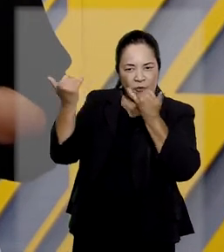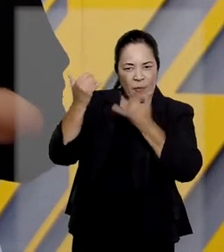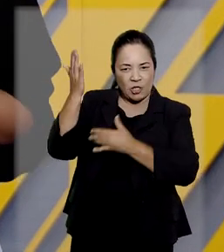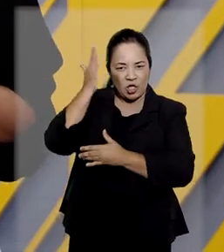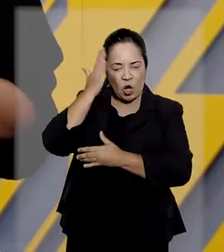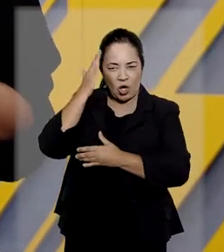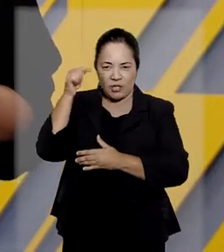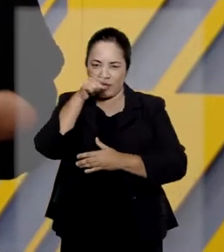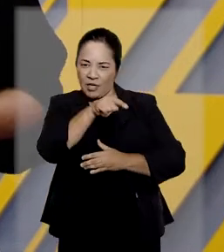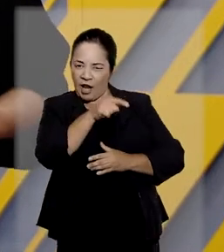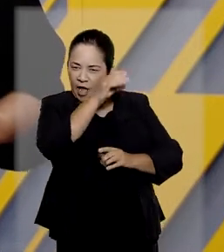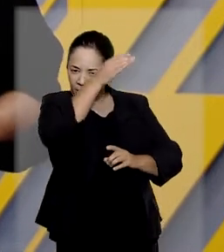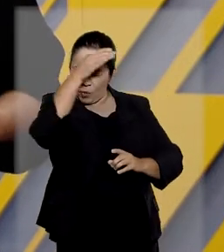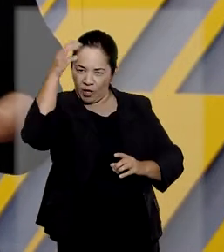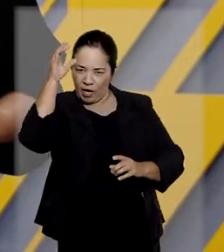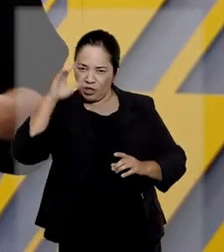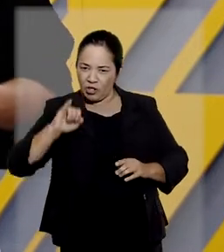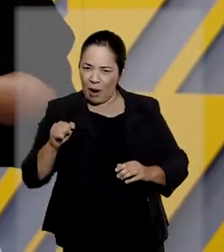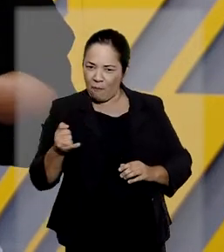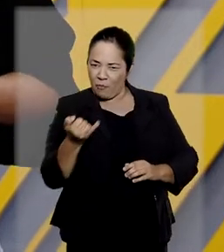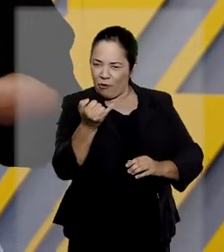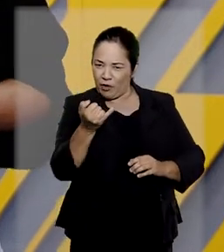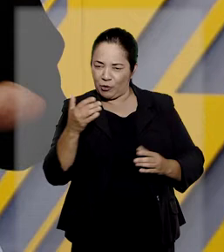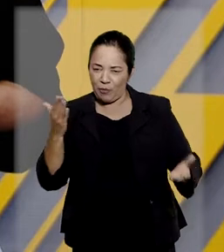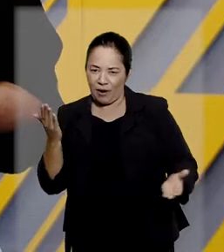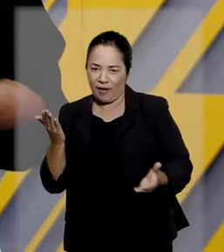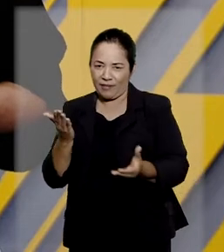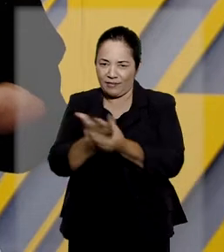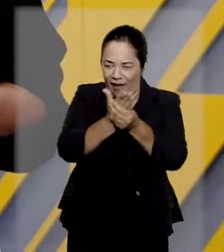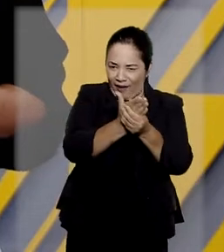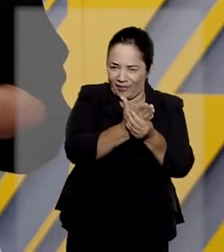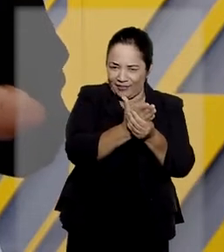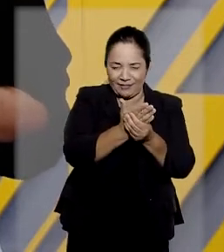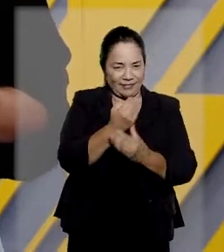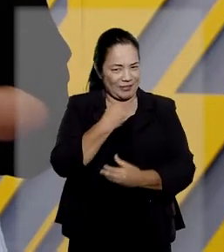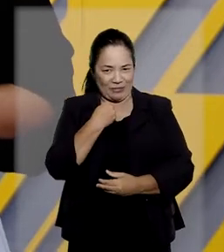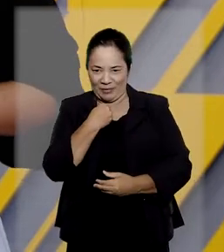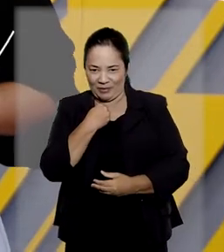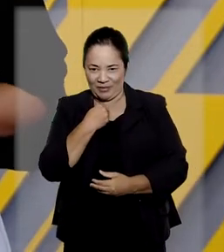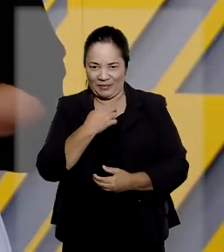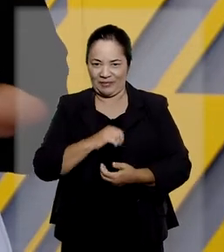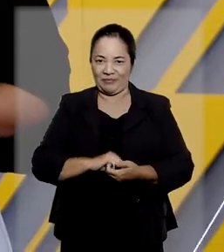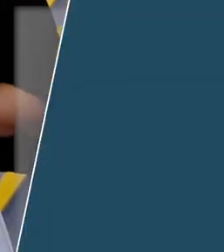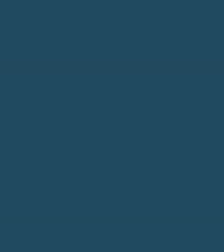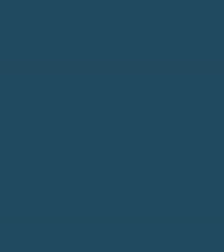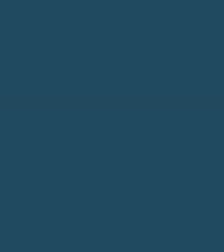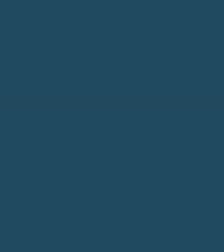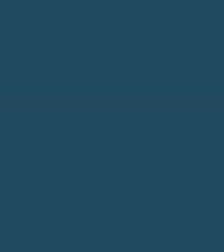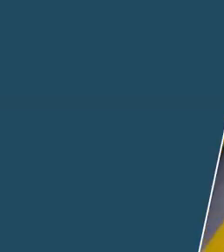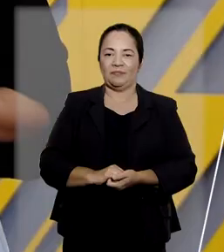feito delação com base em fatos de que tomou conhecimento durante um exercício profissional.